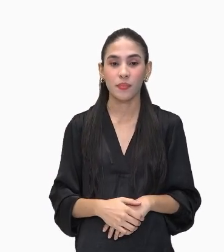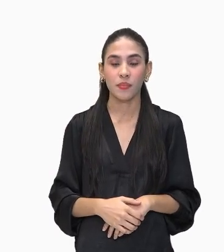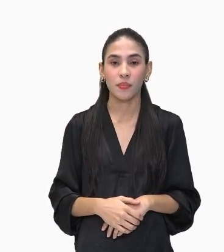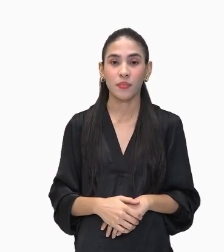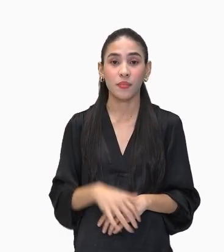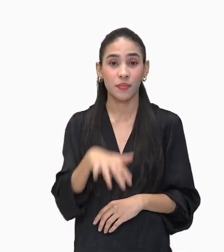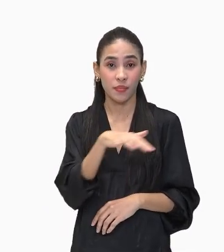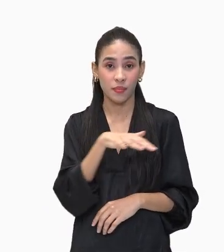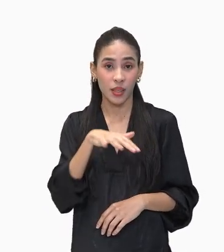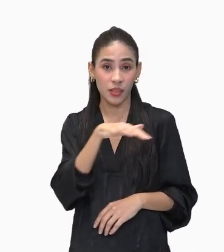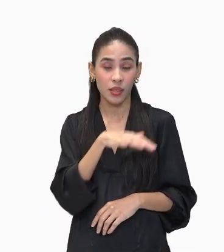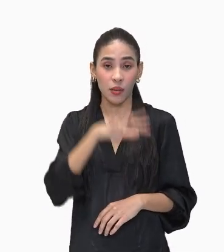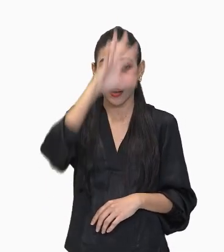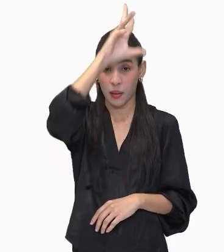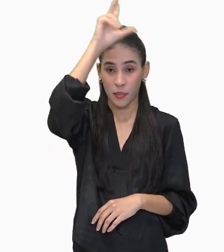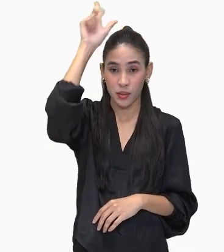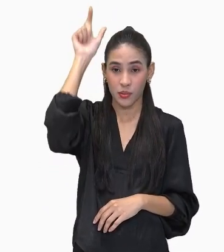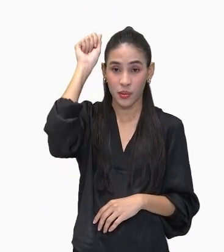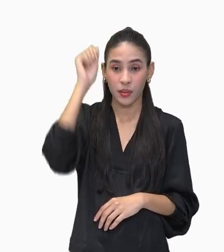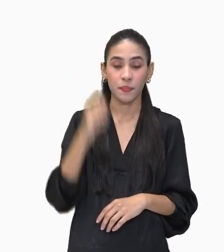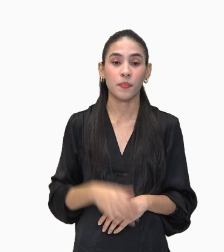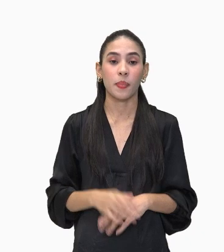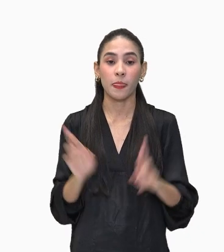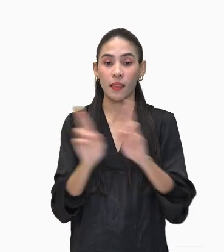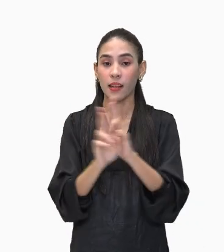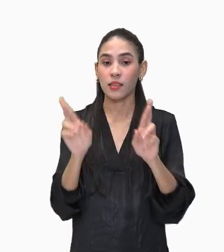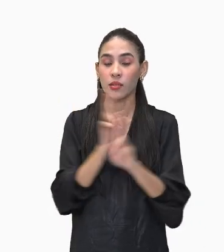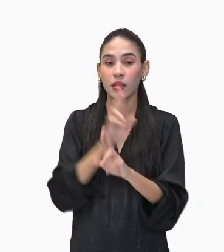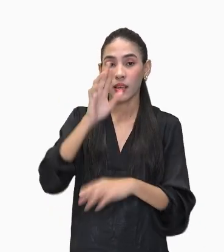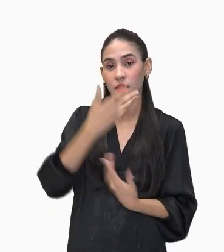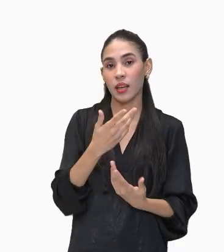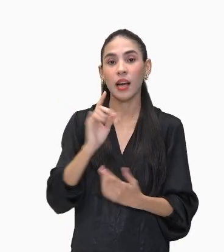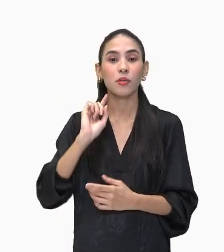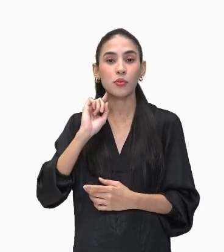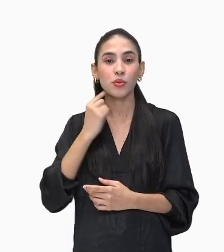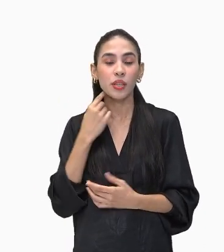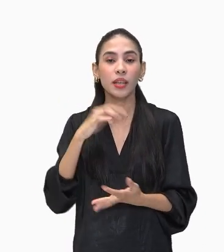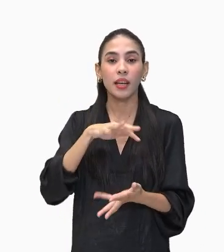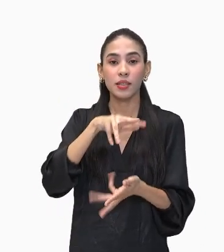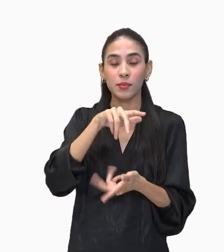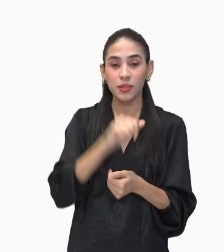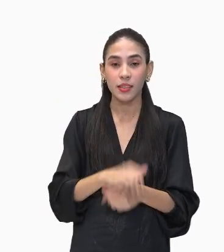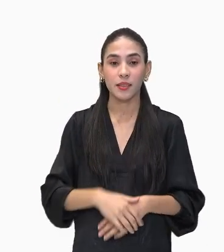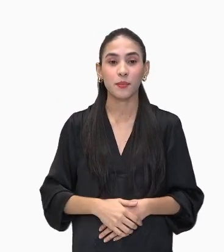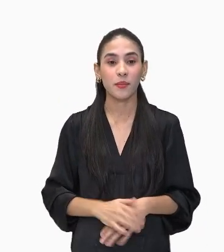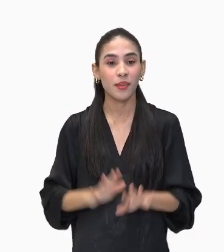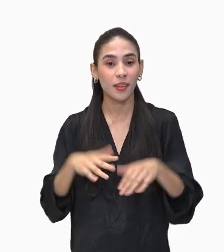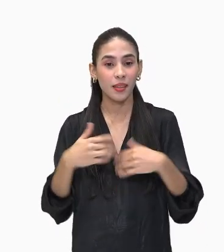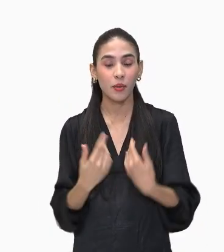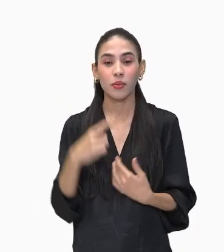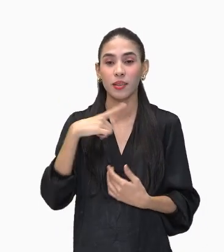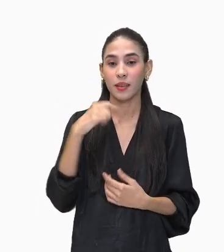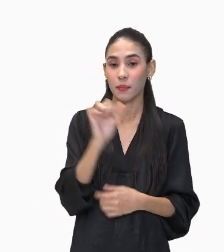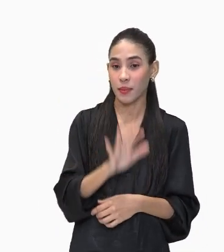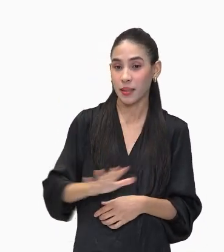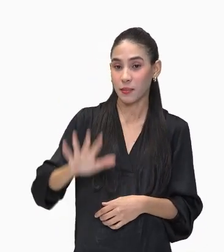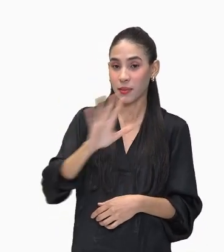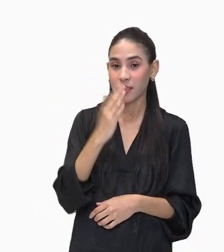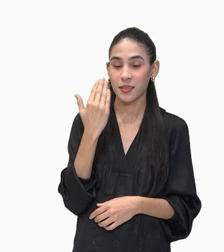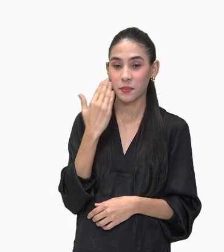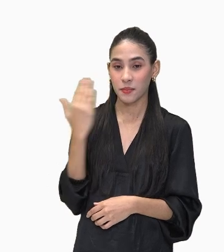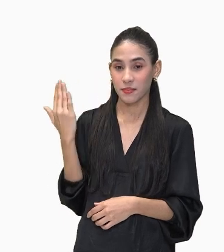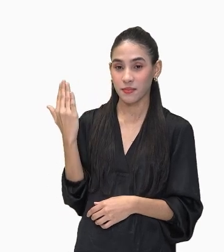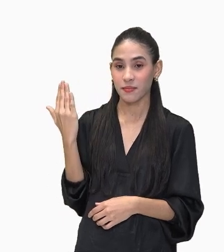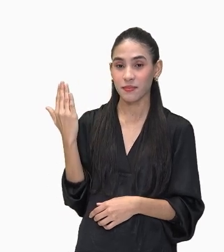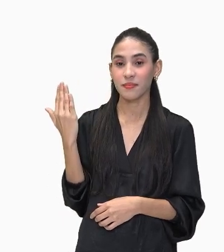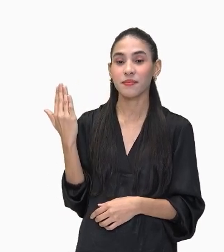nossa região amazônica, relacionado à poluição atmosférica. E aí nós temos aí uma imagem da poluição atmosférica na